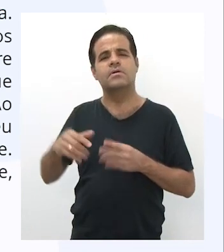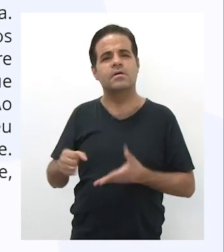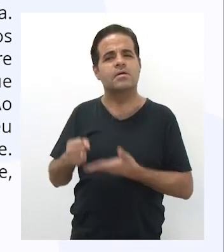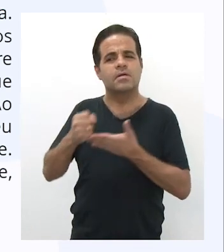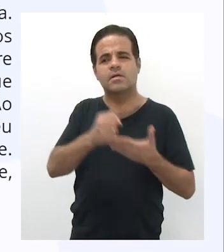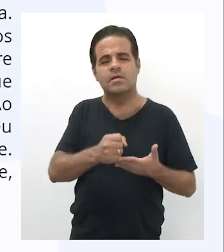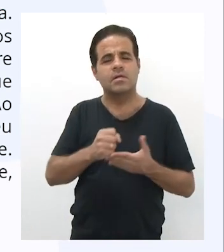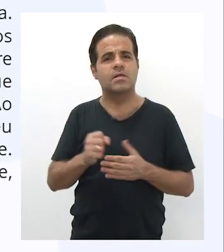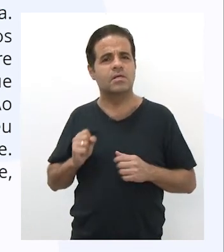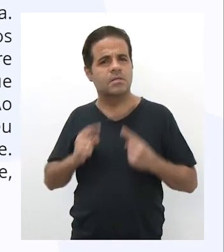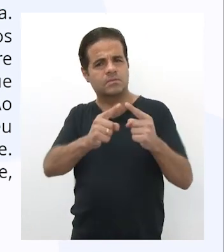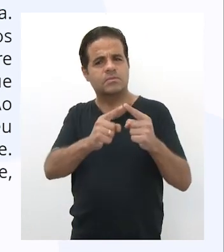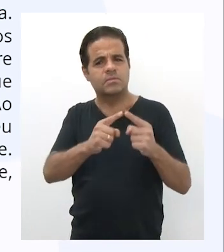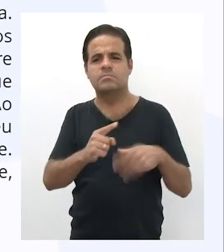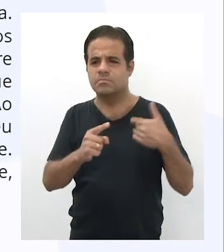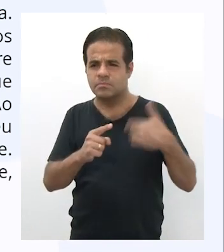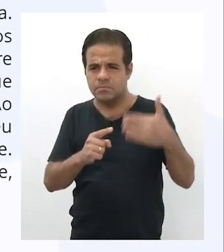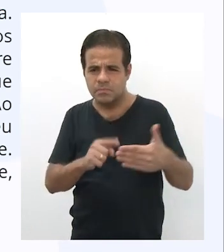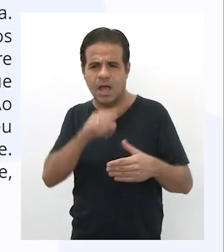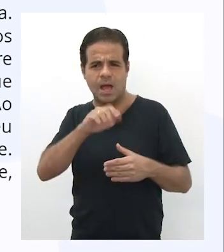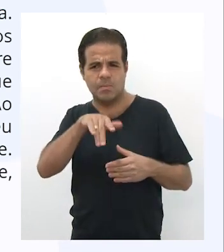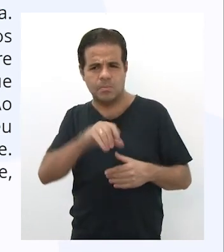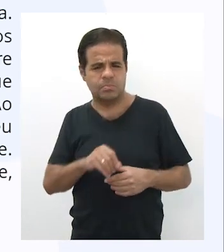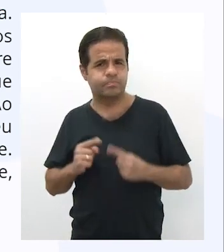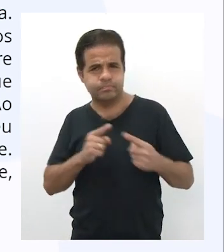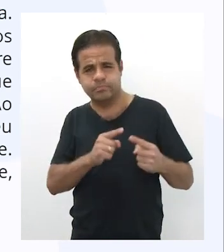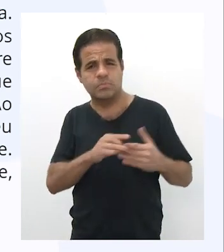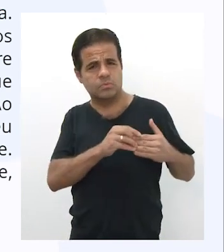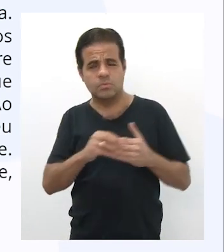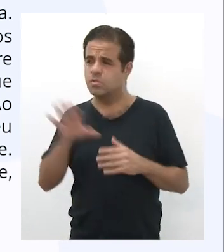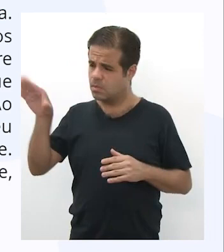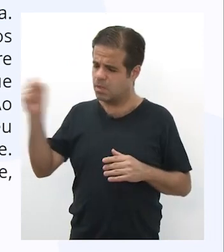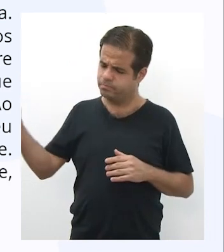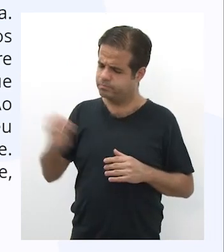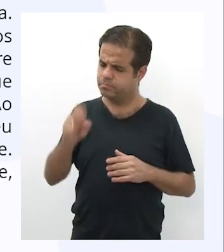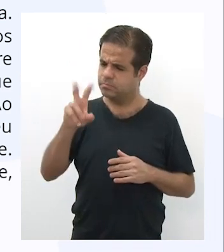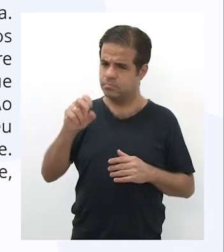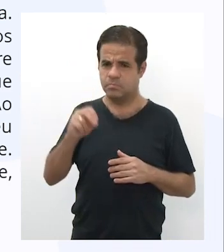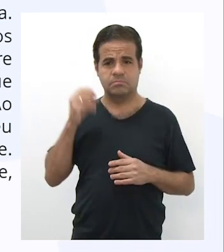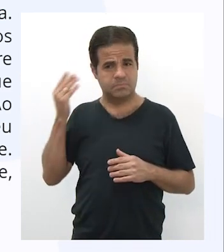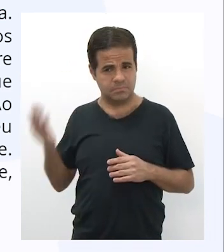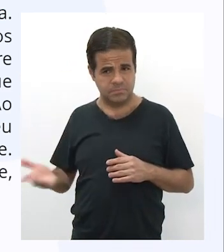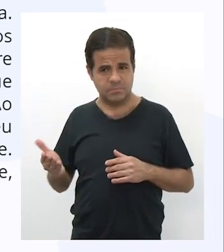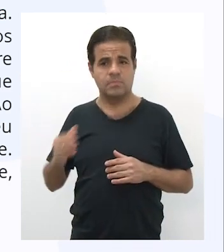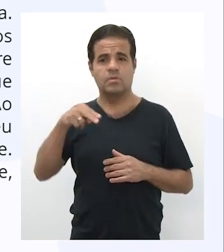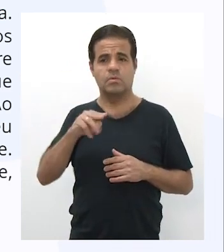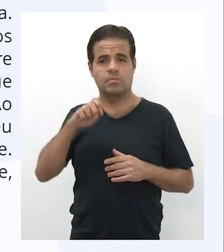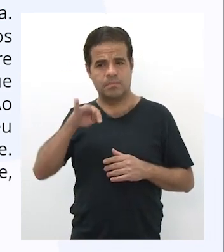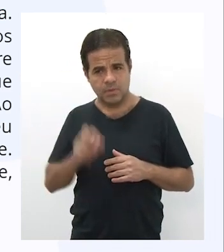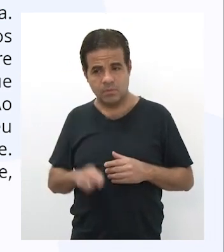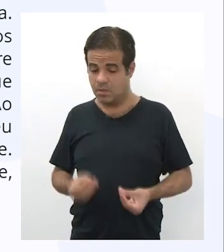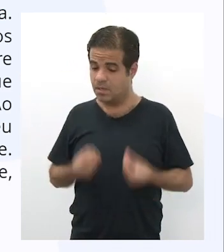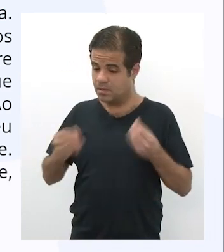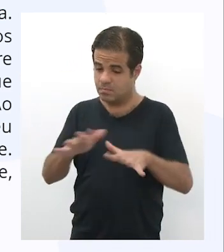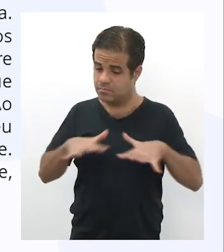depuseram o rei Amúlio e conduziram ao trono seu avô, Numitor, que lhes concedeu